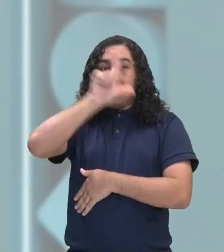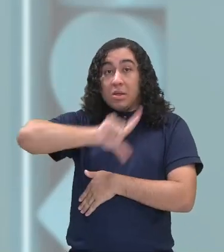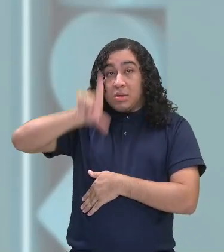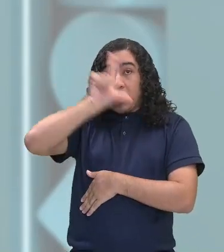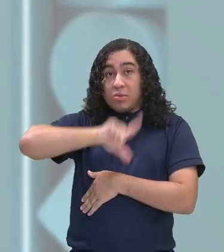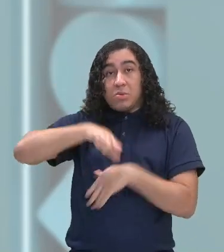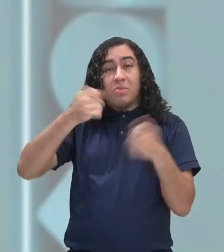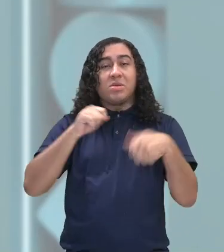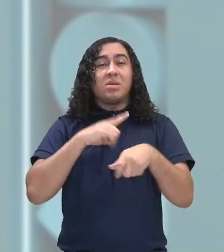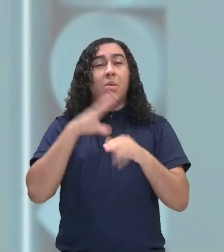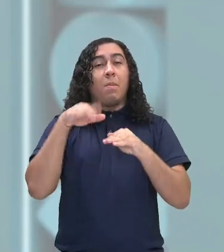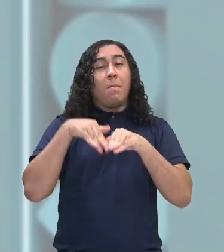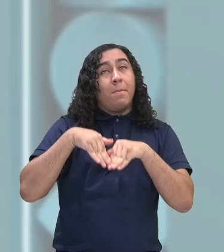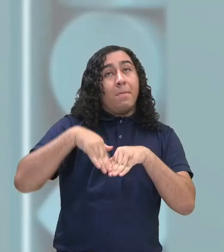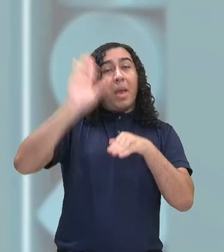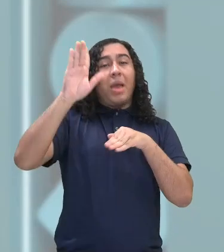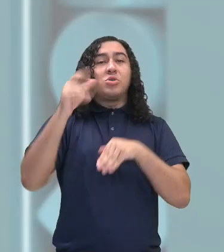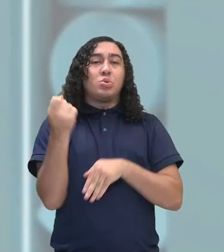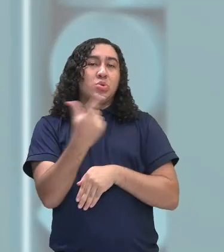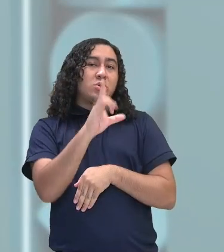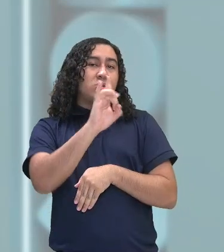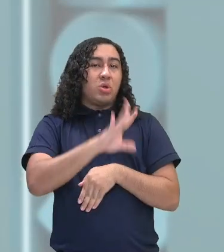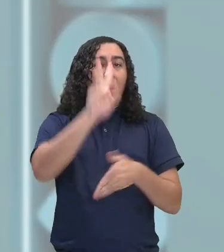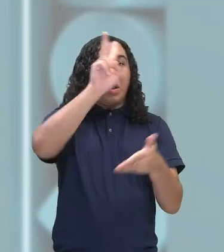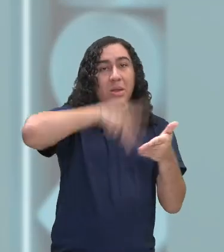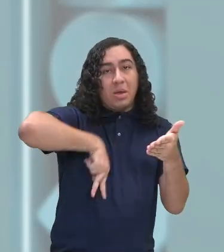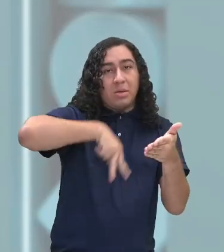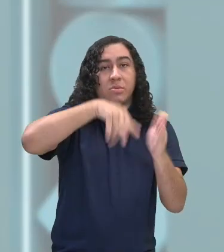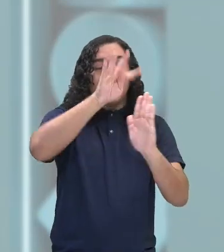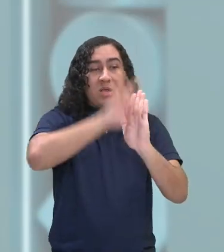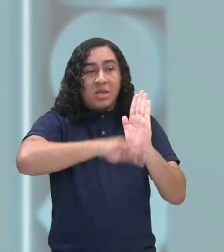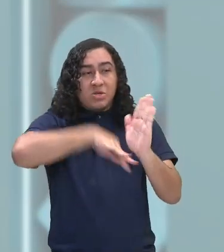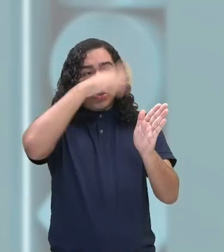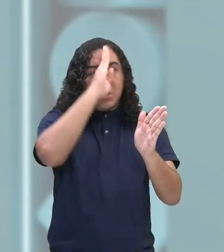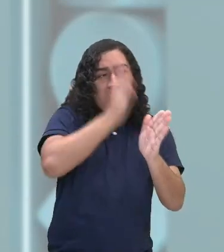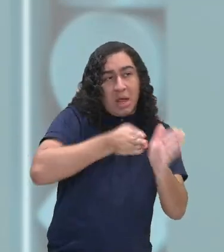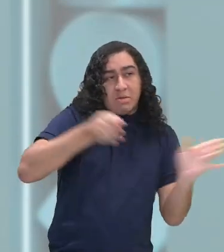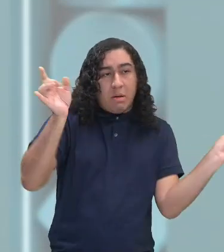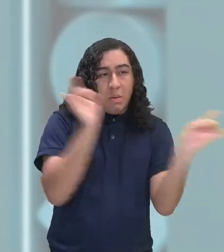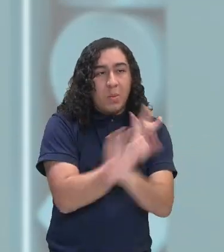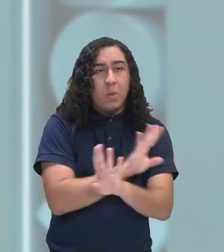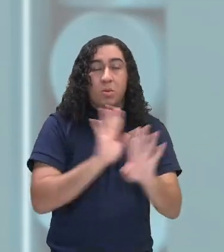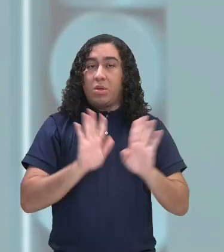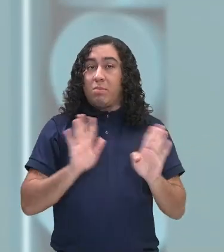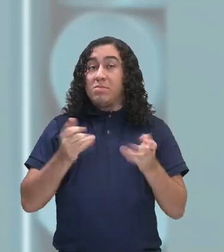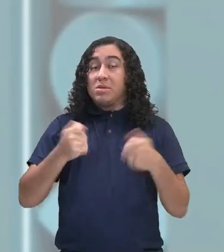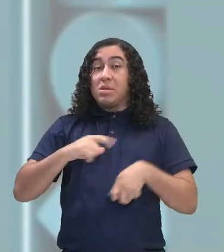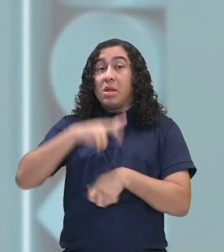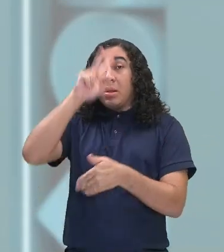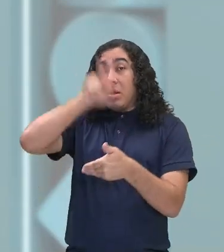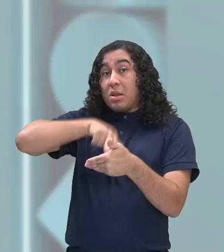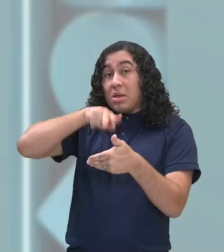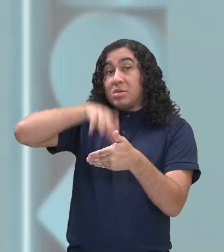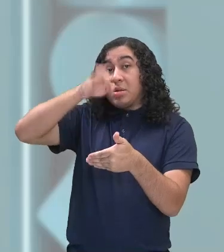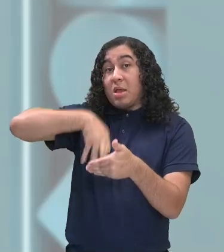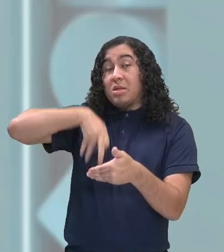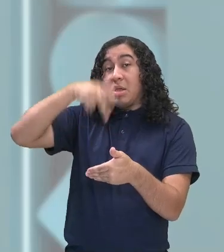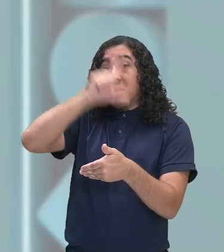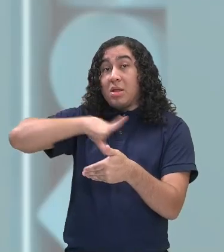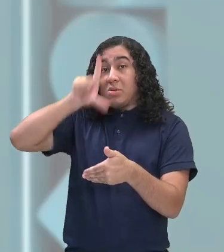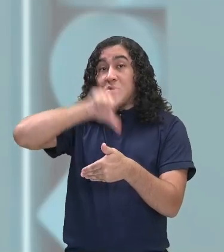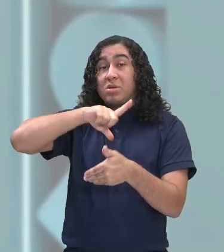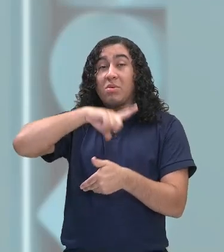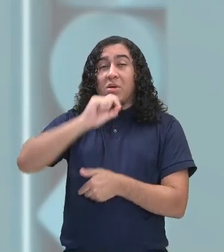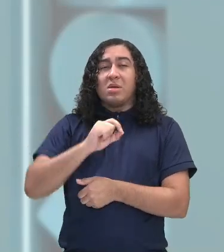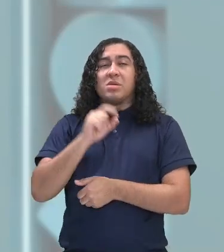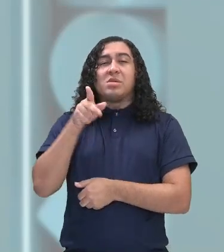ir muito além daquilo que está escrito. Por isso, a literatura precisa ser vista com olhos espirituais. Eu